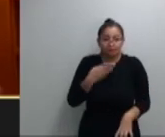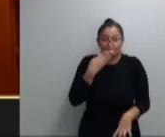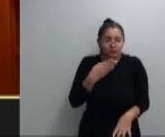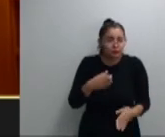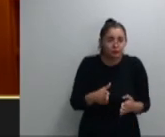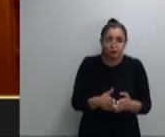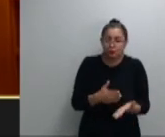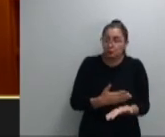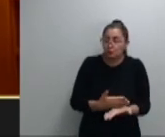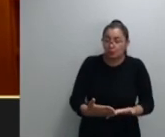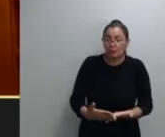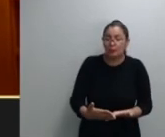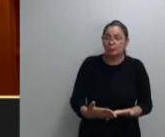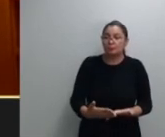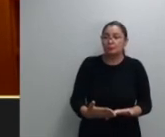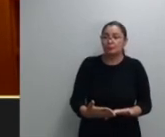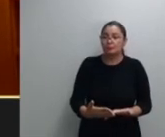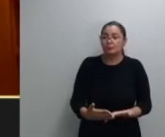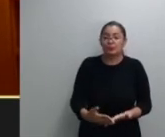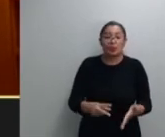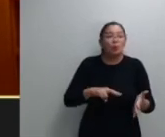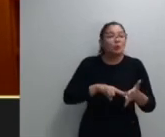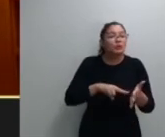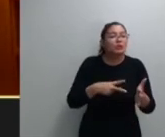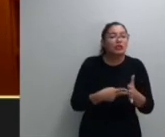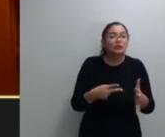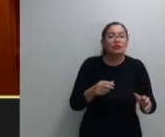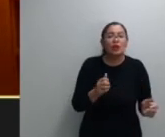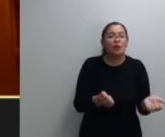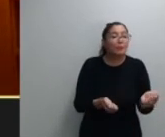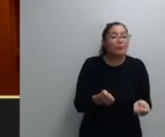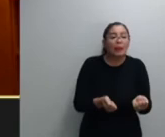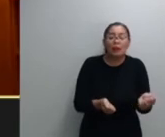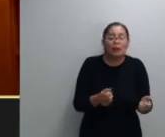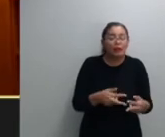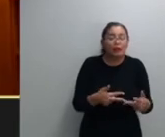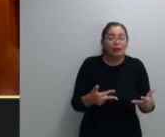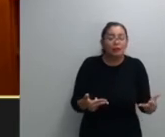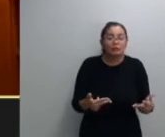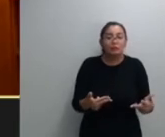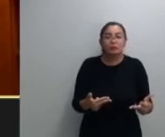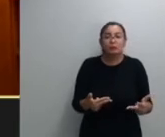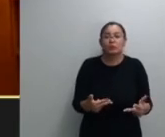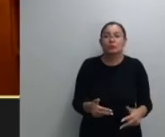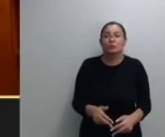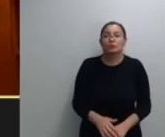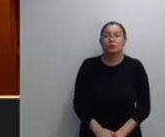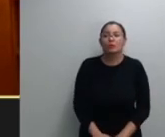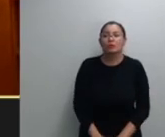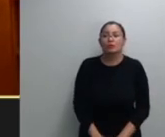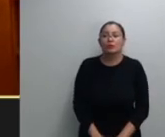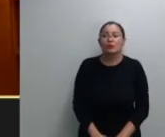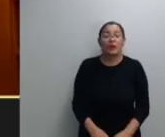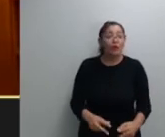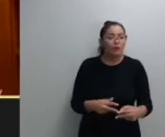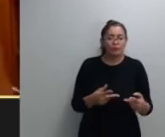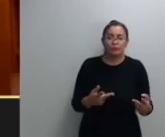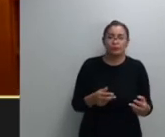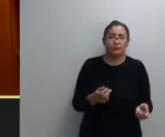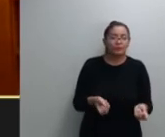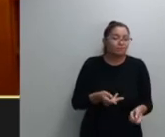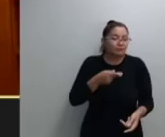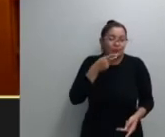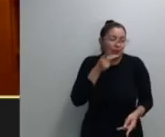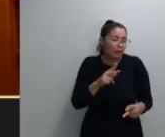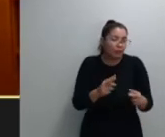quando a gente olha o que significa máquina, a gente encontra, efetivamente, a espécie de veículos, eu falo do Micaelis, falo do Aurélio, falo do